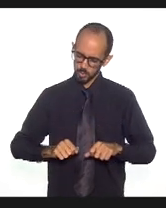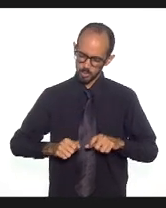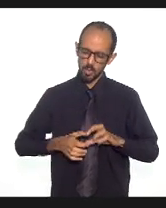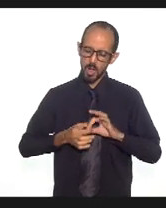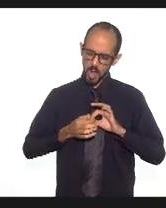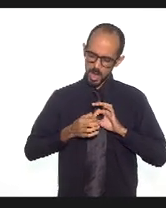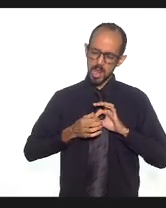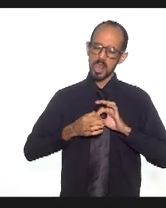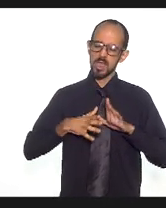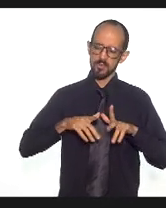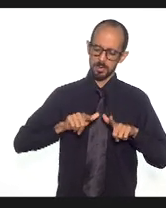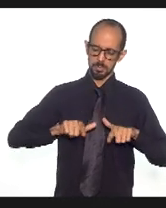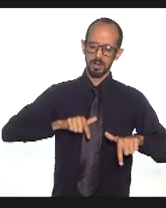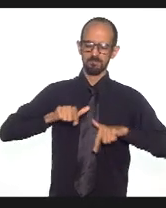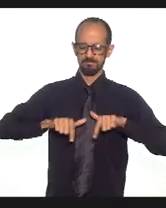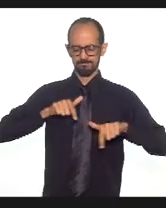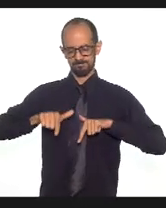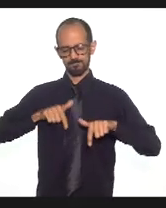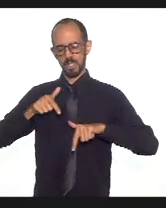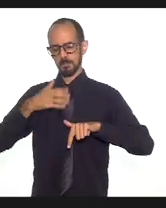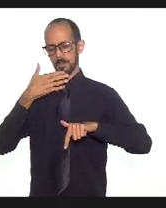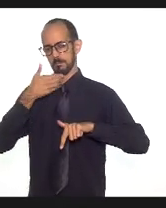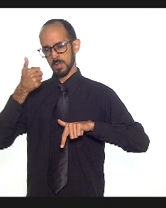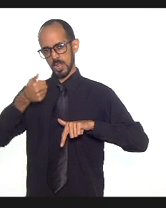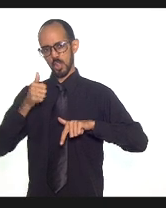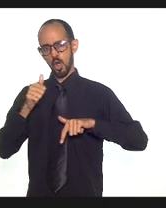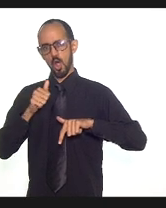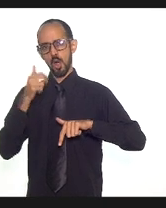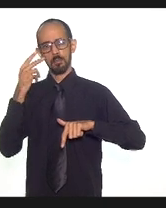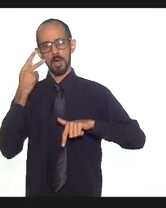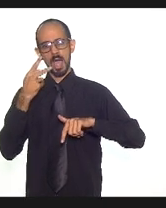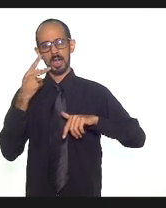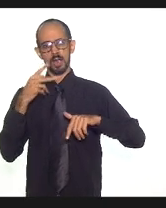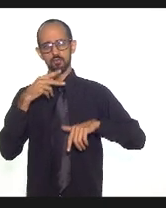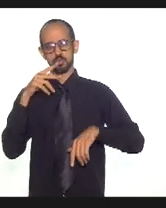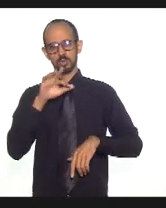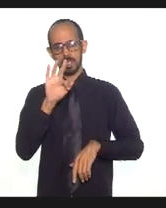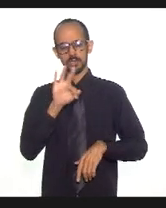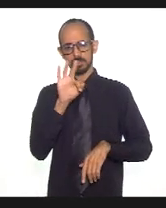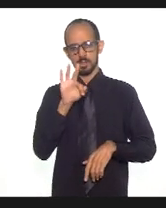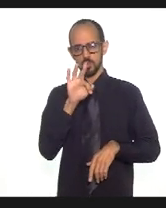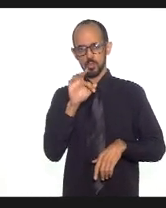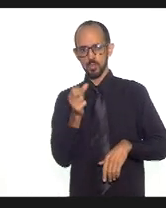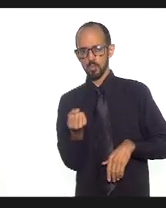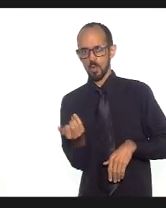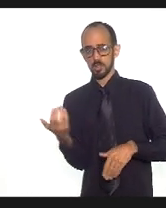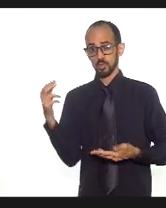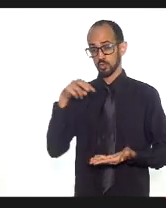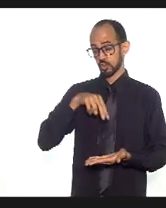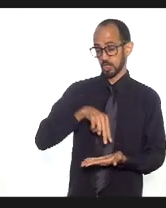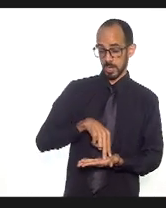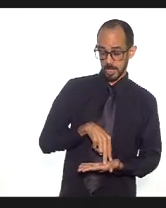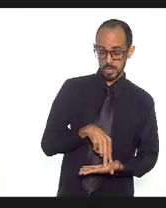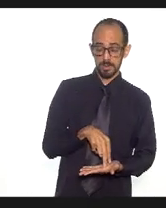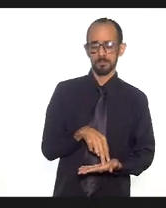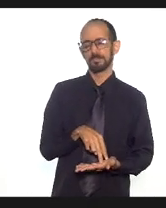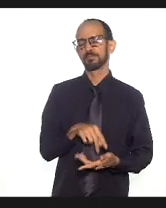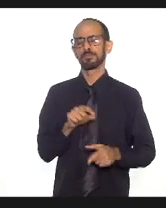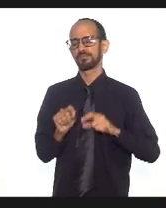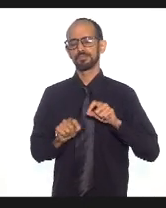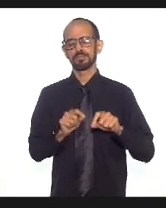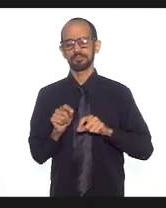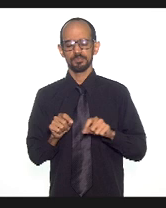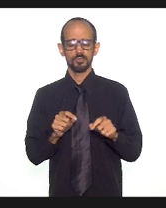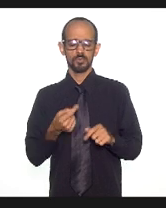pela fundação. E nesse primeiro momento que cheguei, confesso